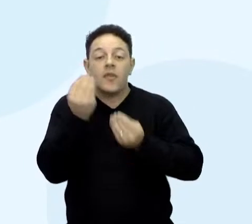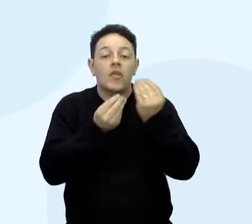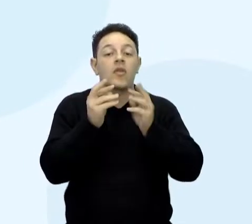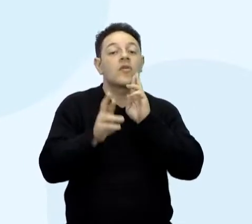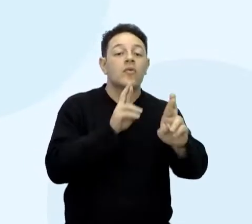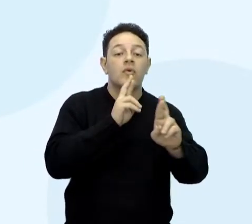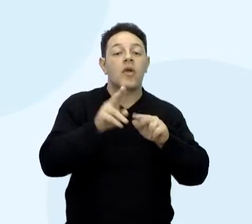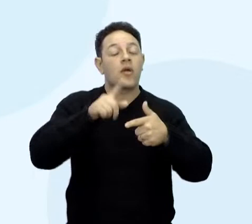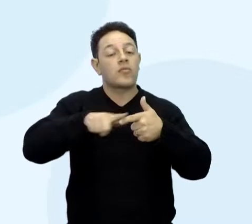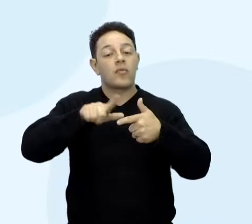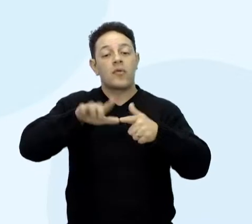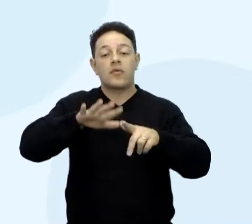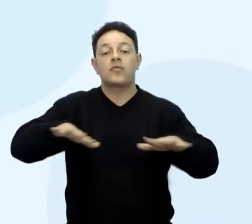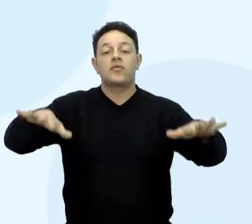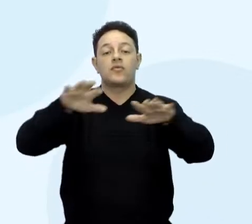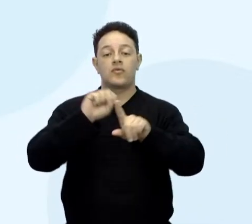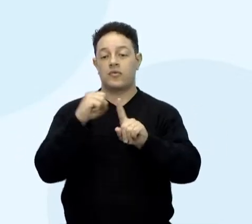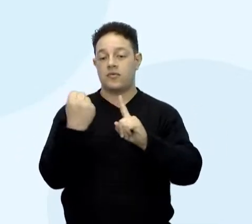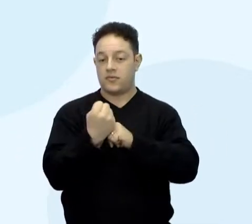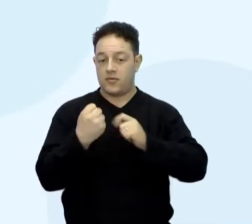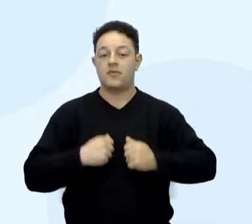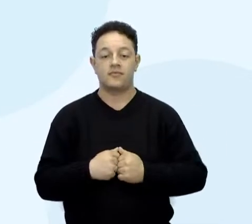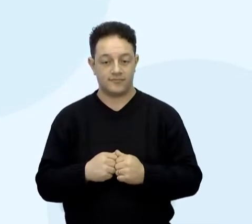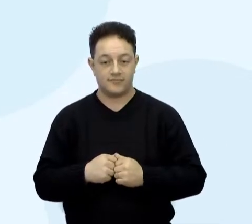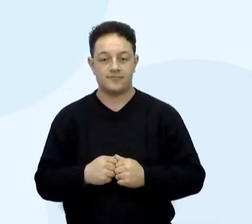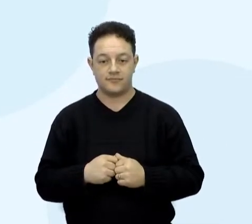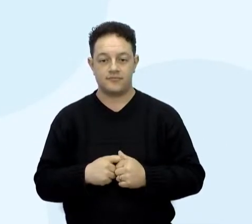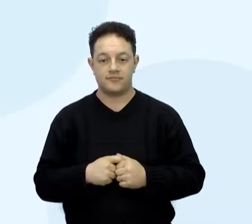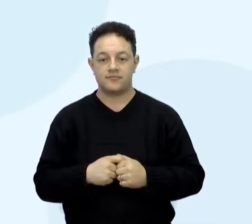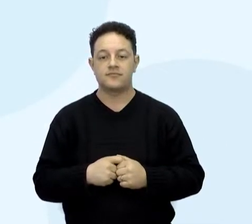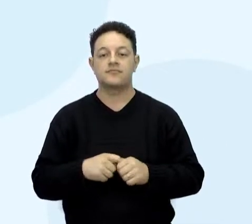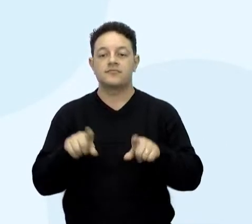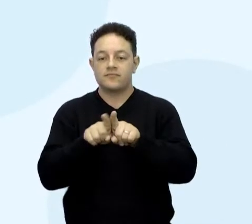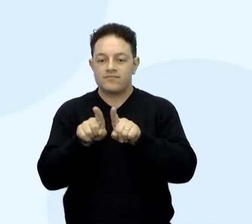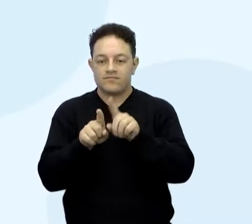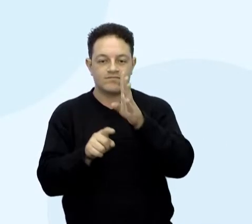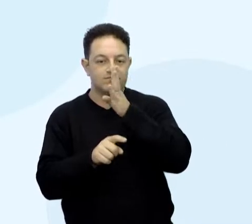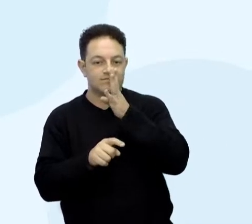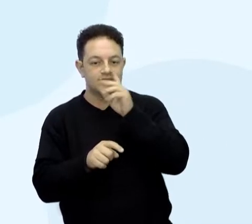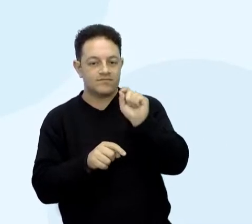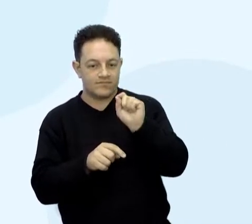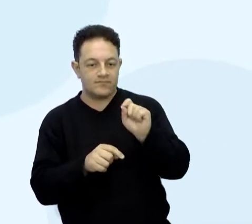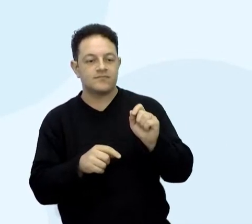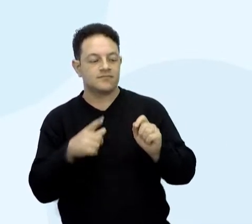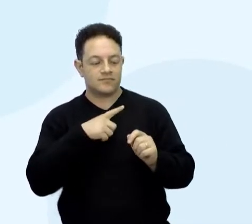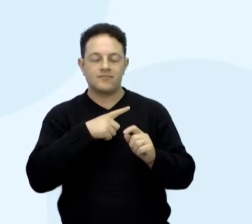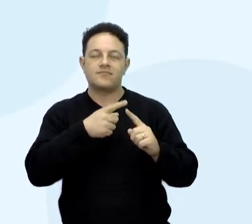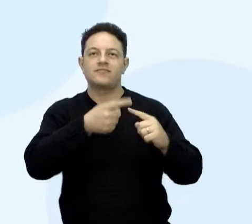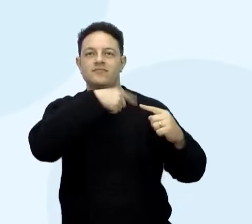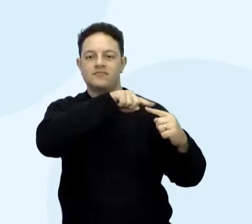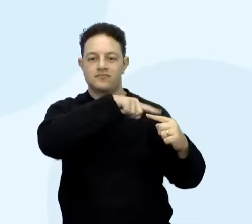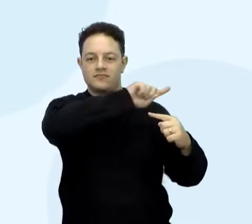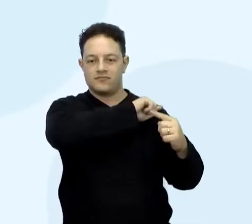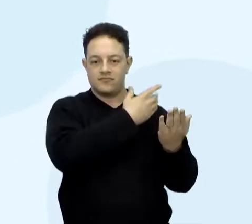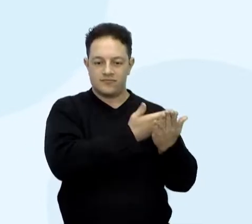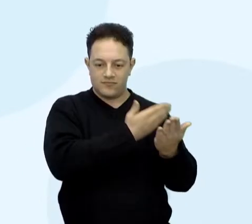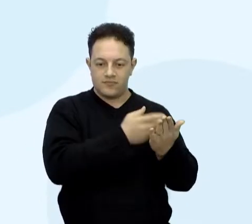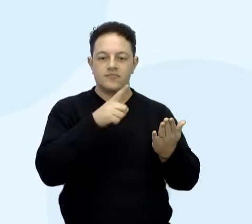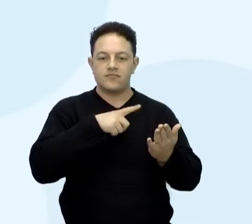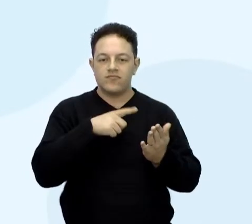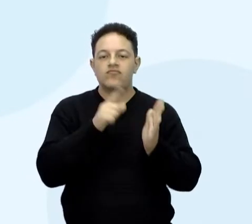problemas sociais. E é interessante vocês voltarem lá nas outras aulas, que nós falamos sobre